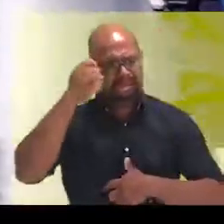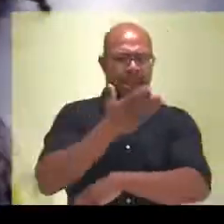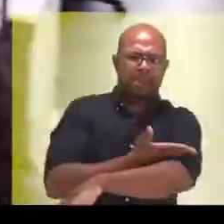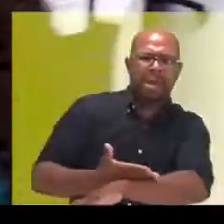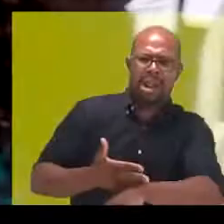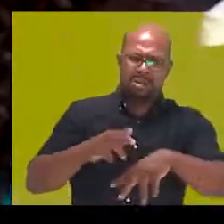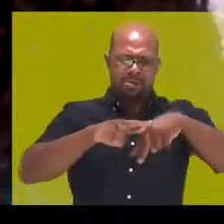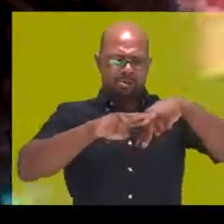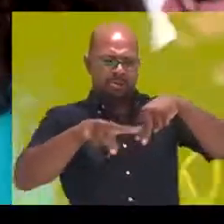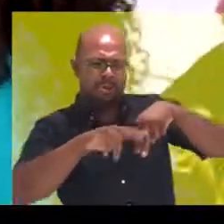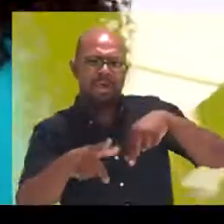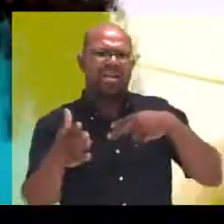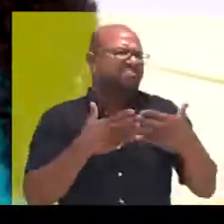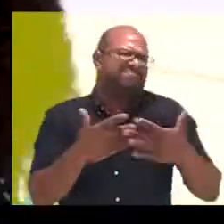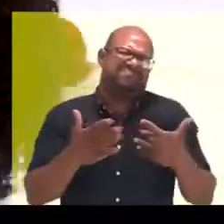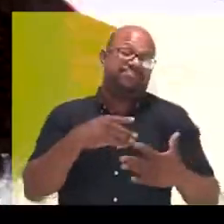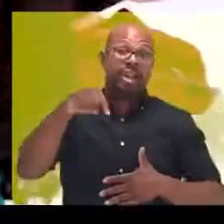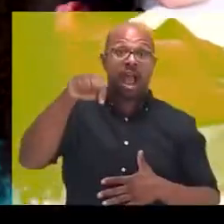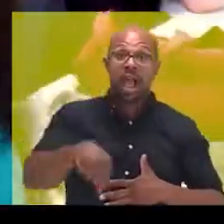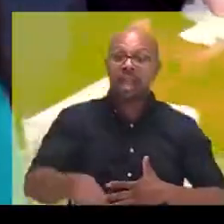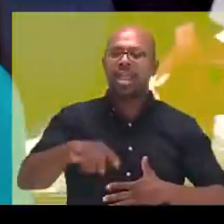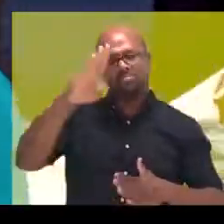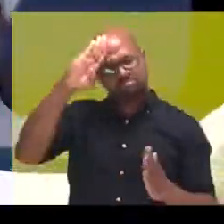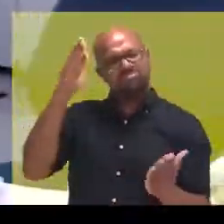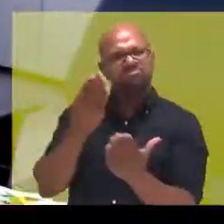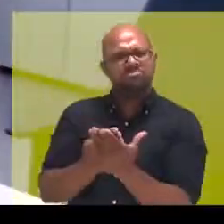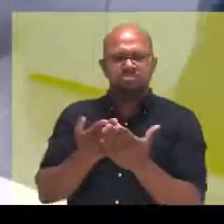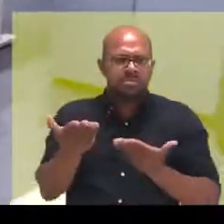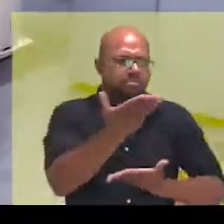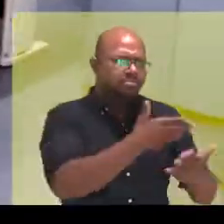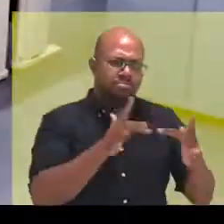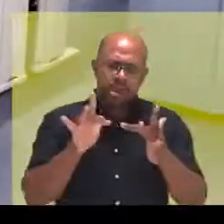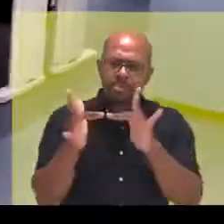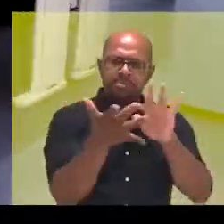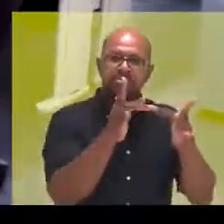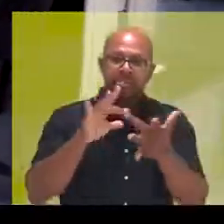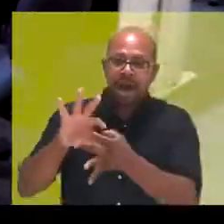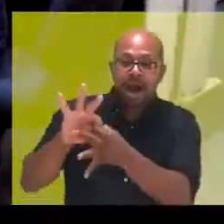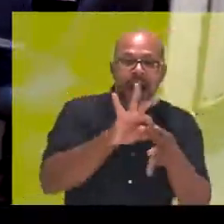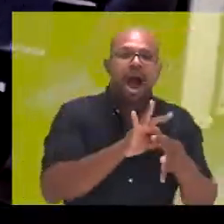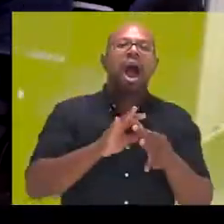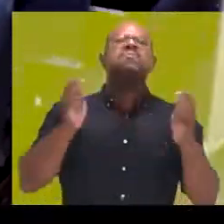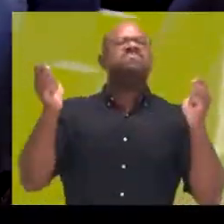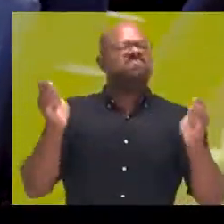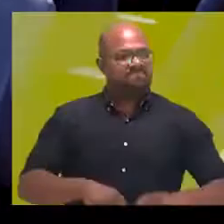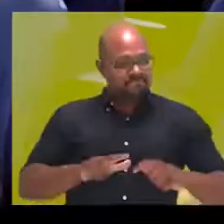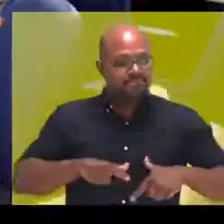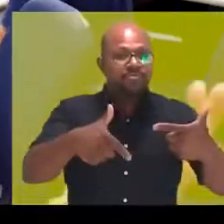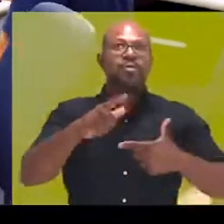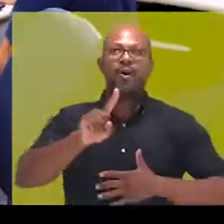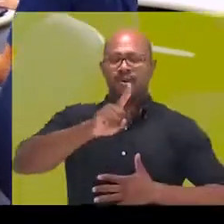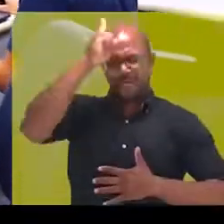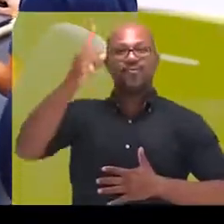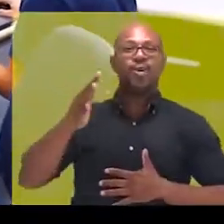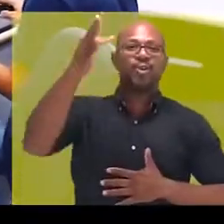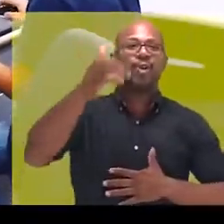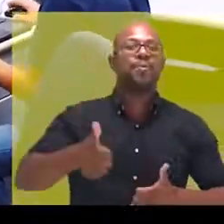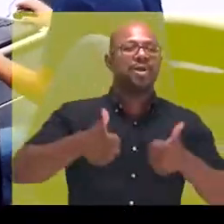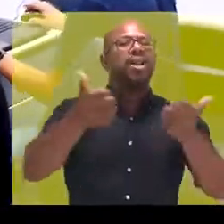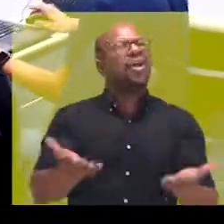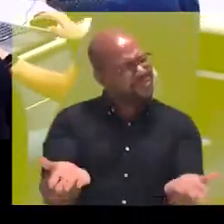cor, gênero e orientação. Aqui, acreditamos que as conexões entre as pessoas trazem possibilidades de criar um futuro